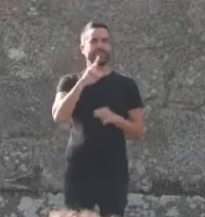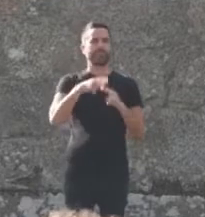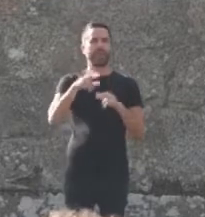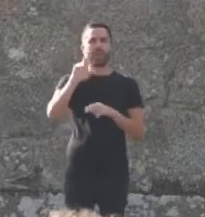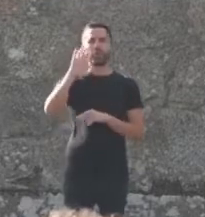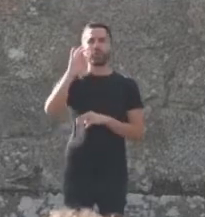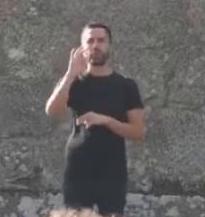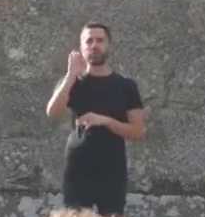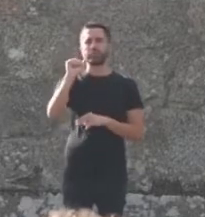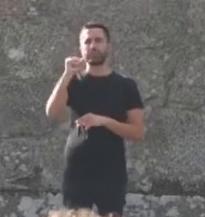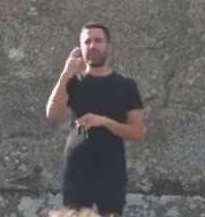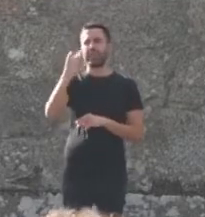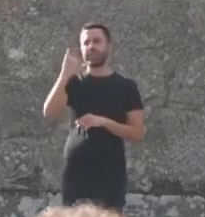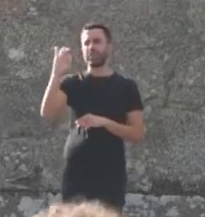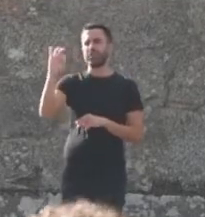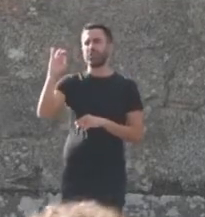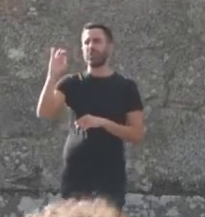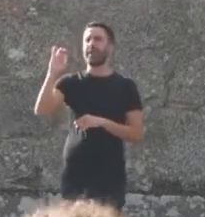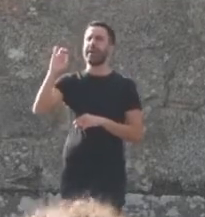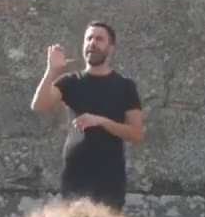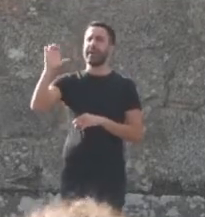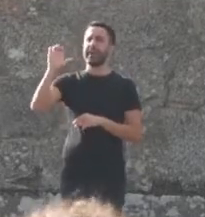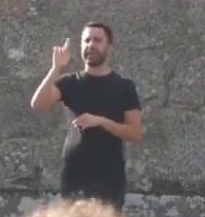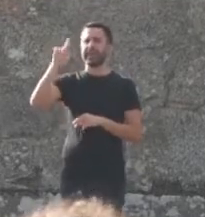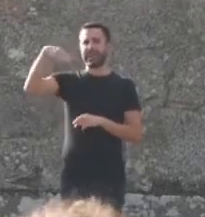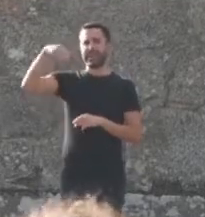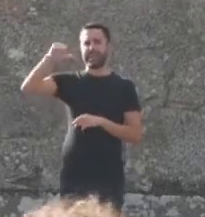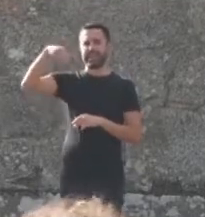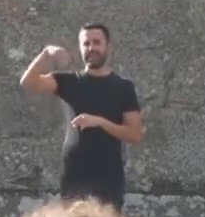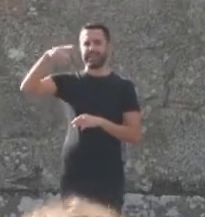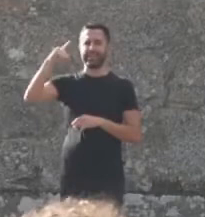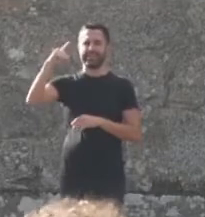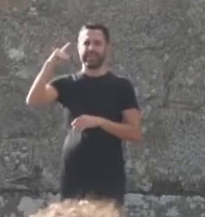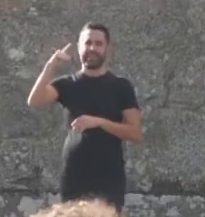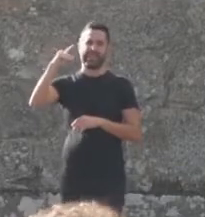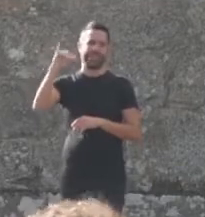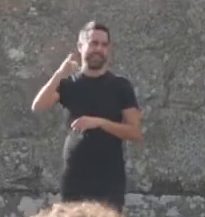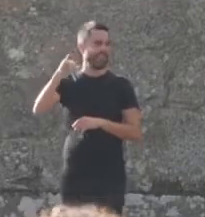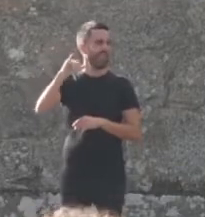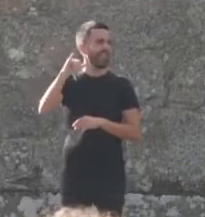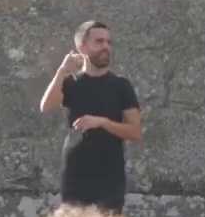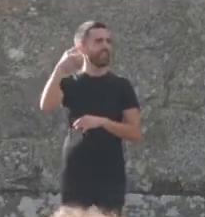Rosario Hernández Dieguez Acalesa, unha rapaza que vendía